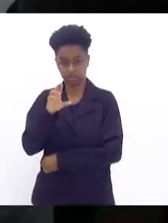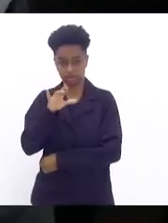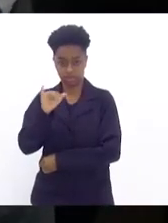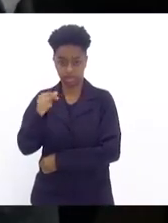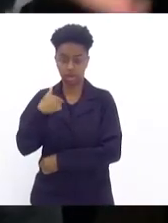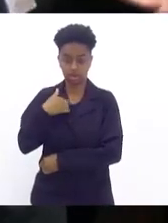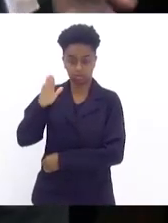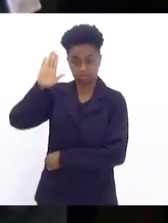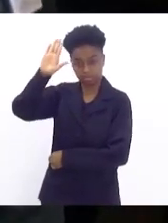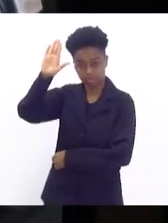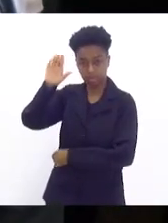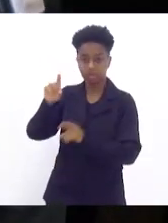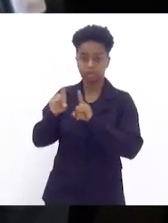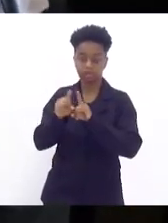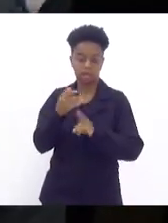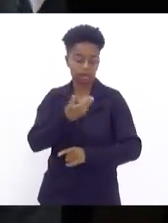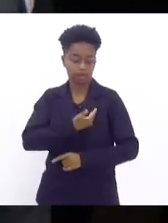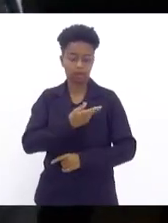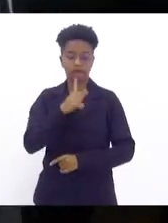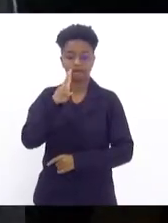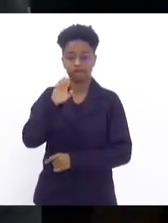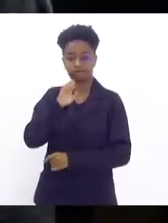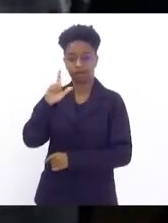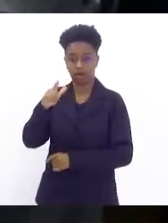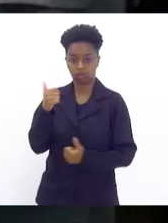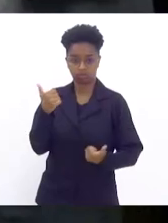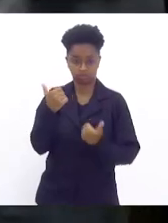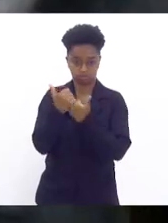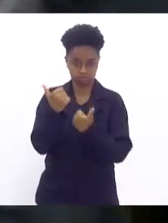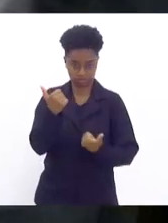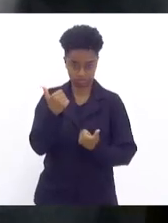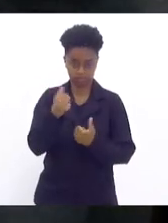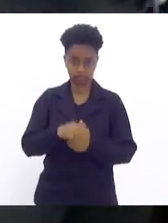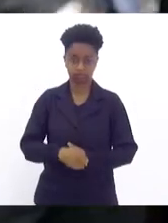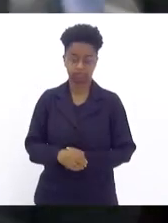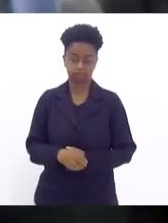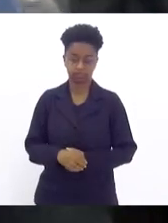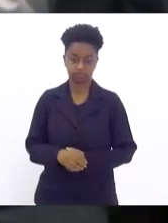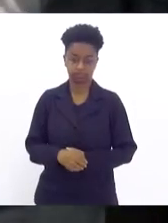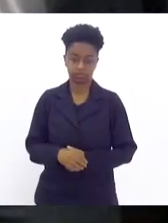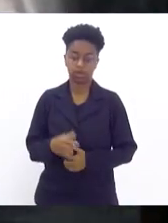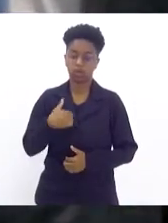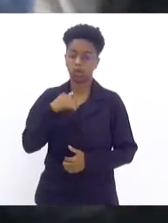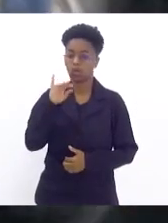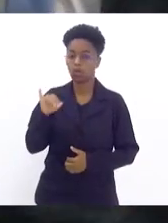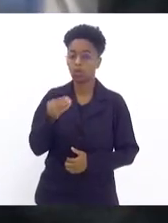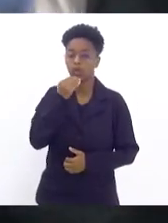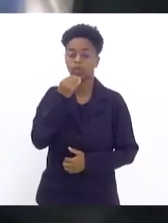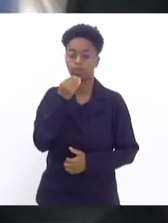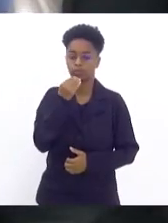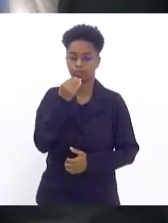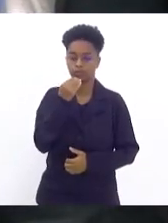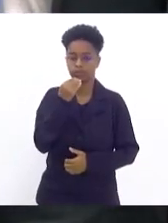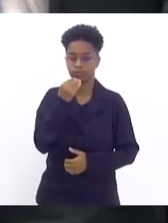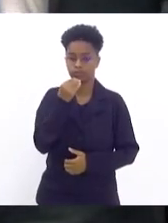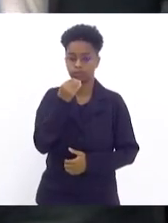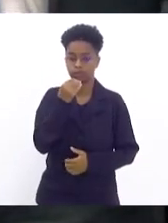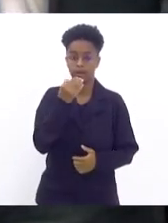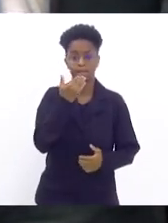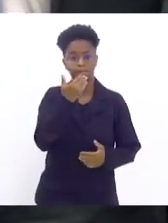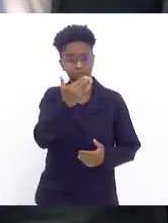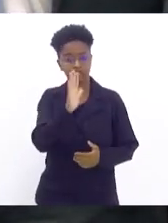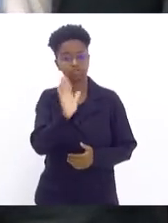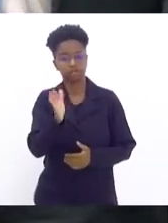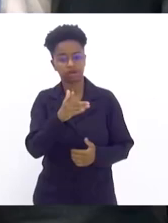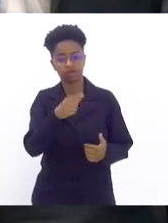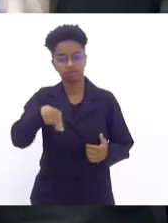corregedor E o nosso amigo Val como corregedor substituto tive oportunidade de a pedir o apoio de